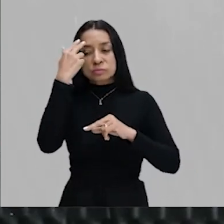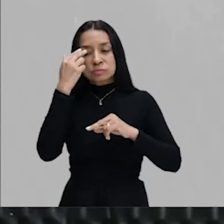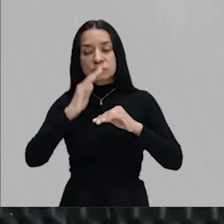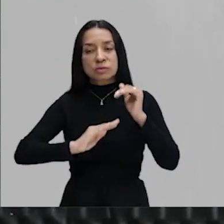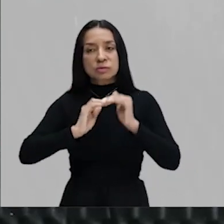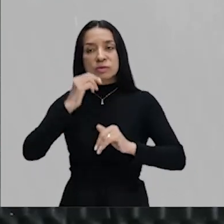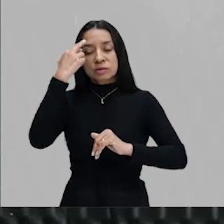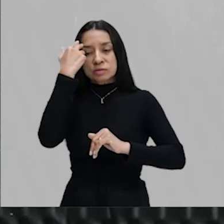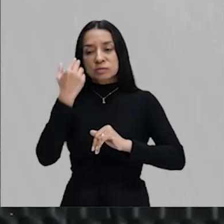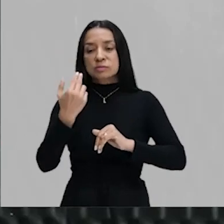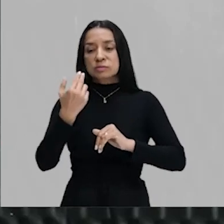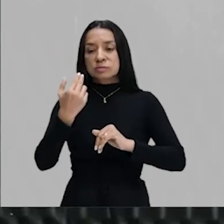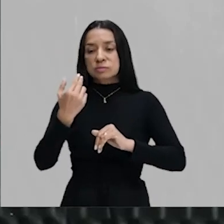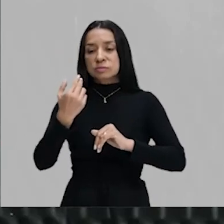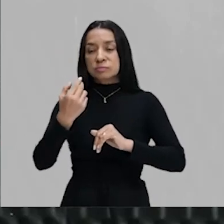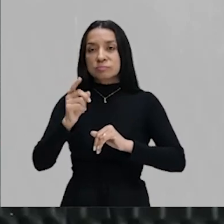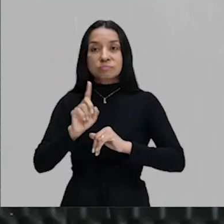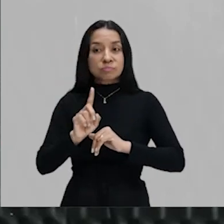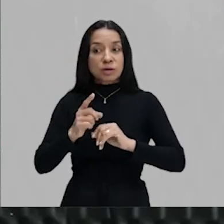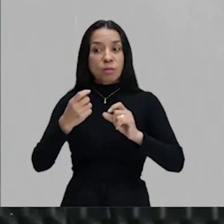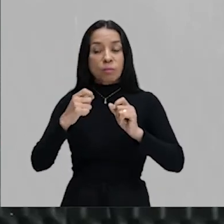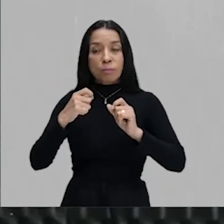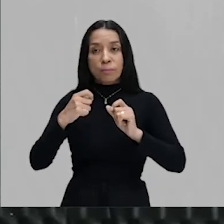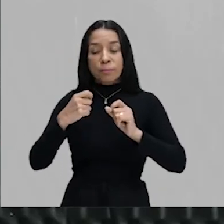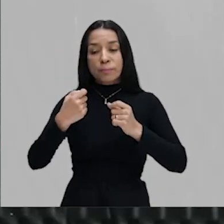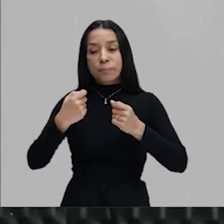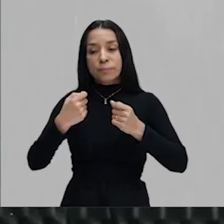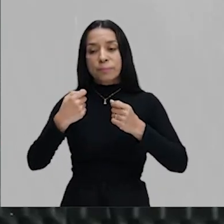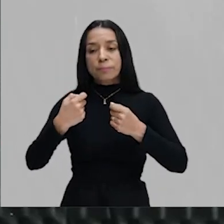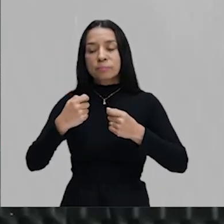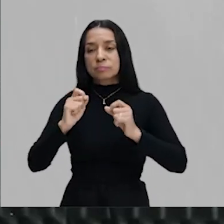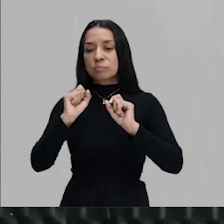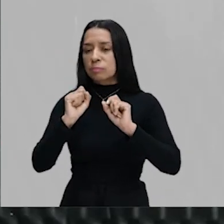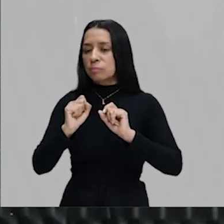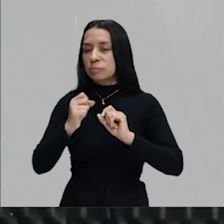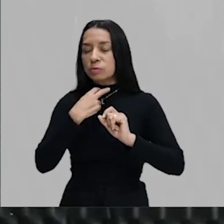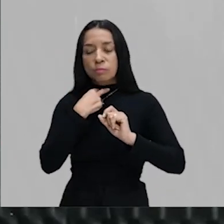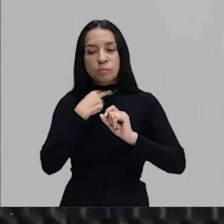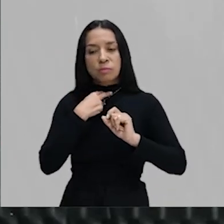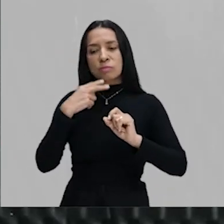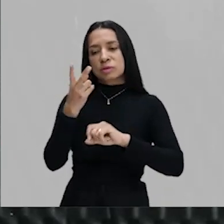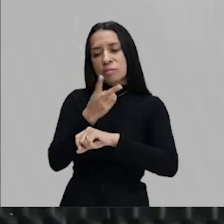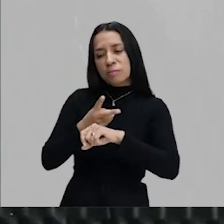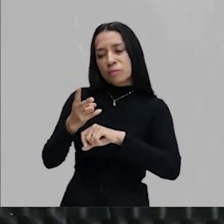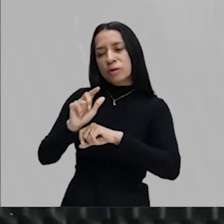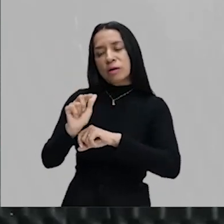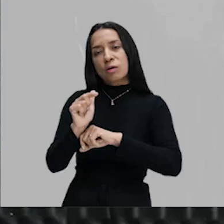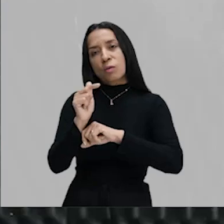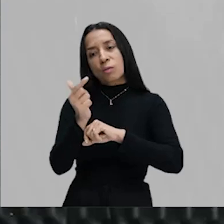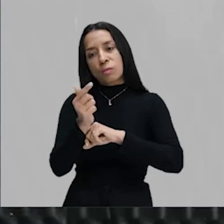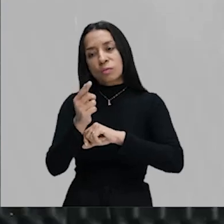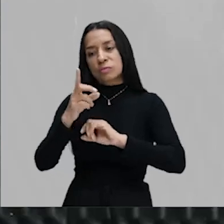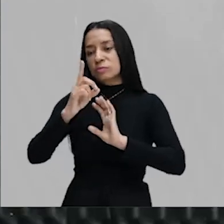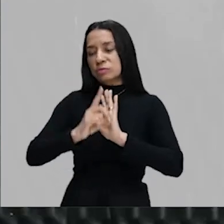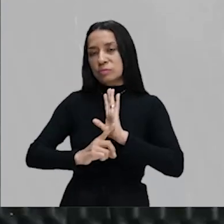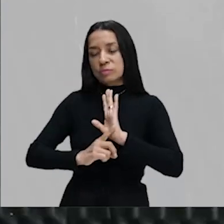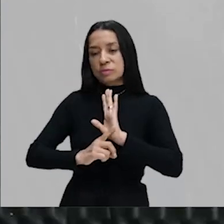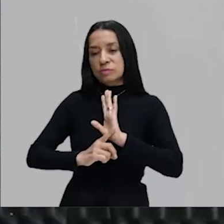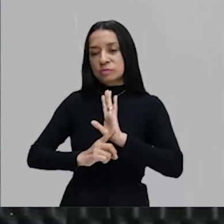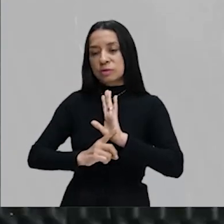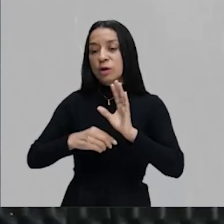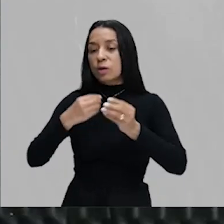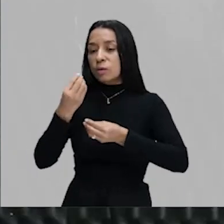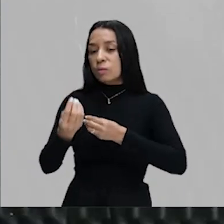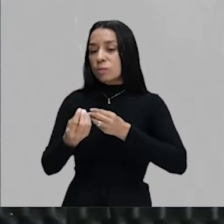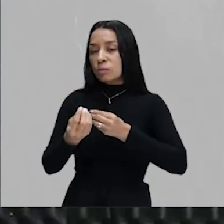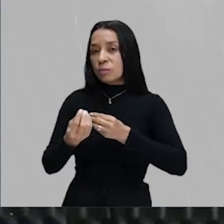buscar outros documentos. Ok? Até como uma forma de quê? Uma forma de ratificar, evidentemente,